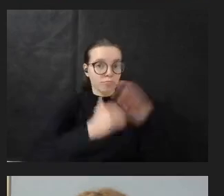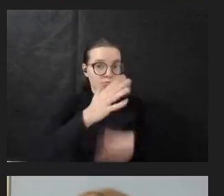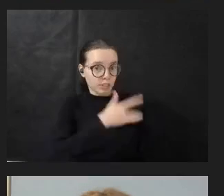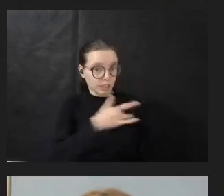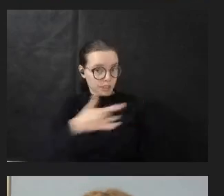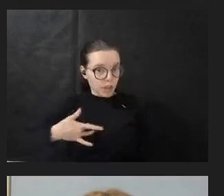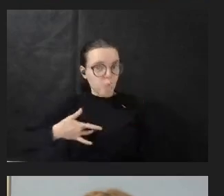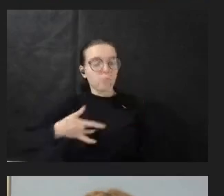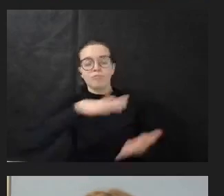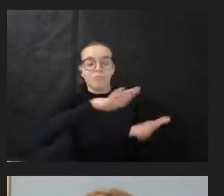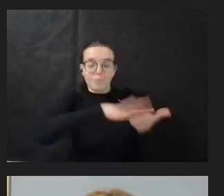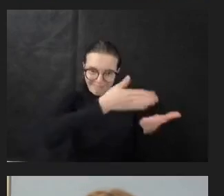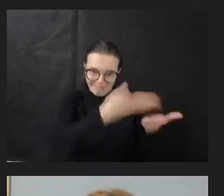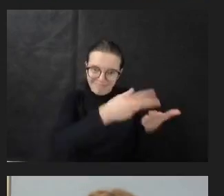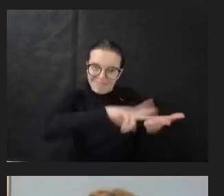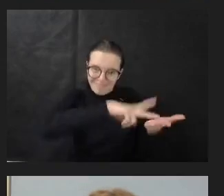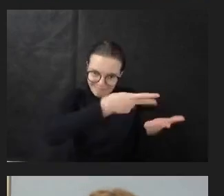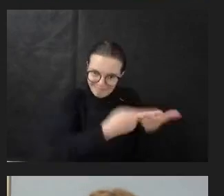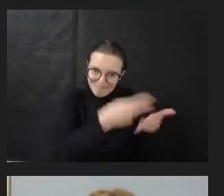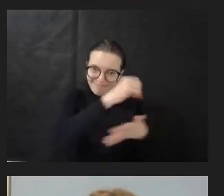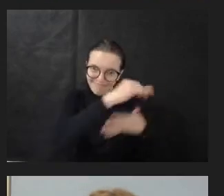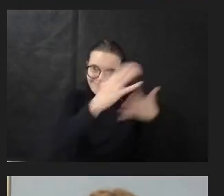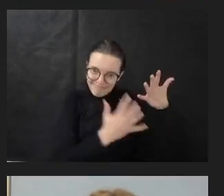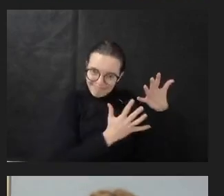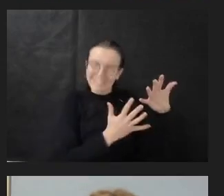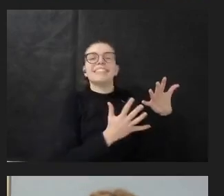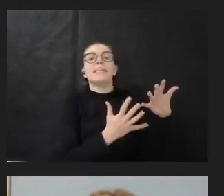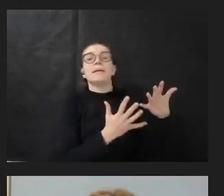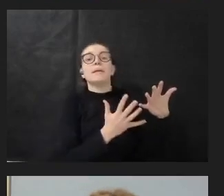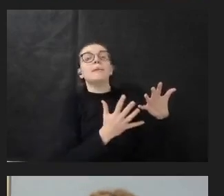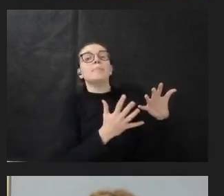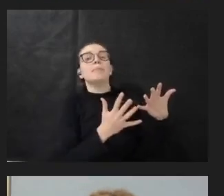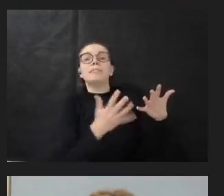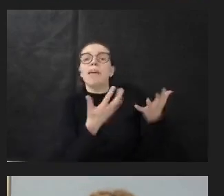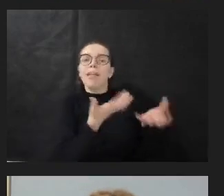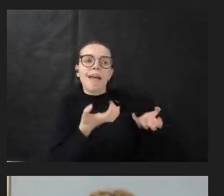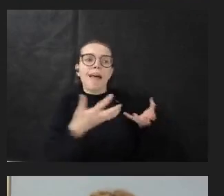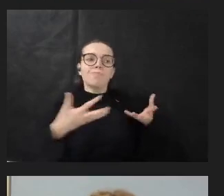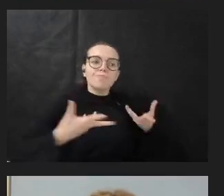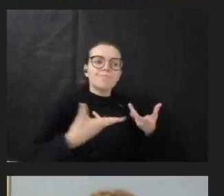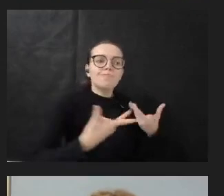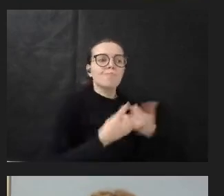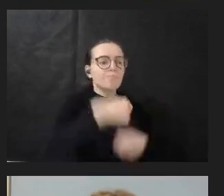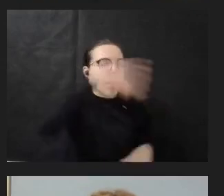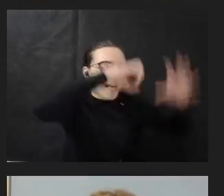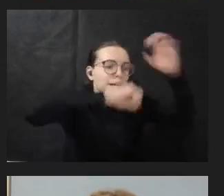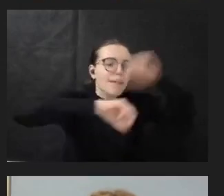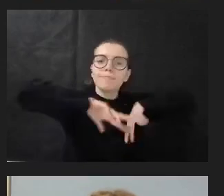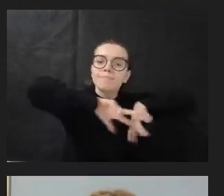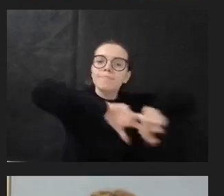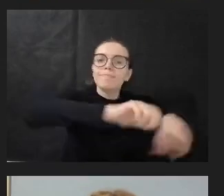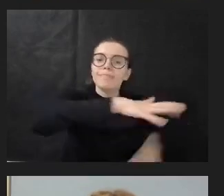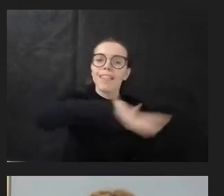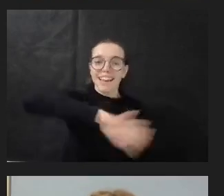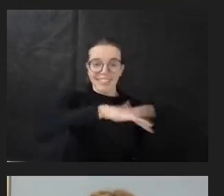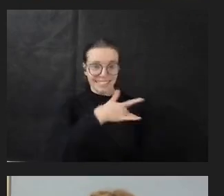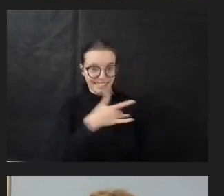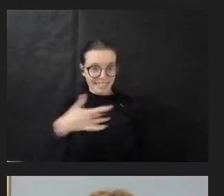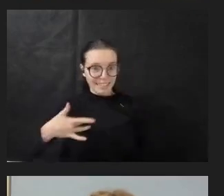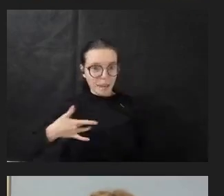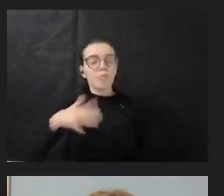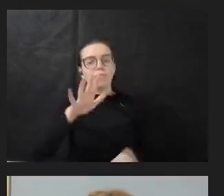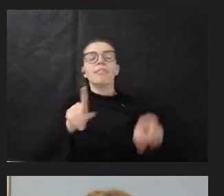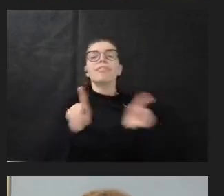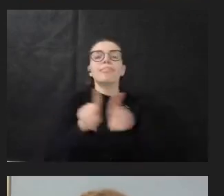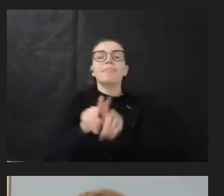interpretação em Libras e português, que querem se aprimorar para trabalhar na área da saúde, assim como profissionais da